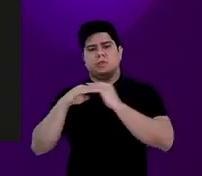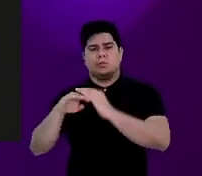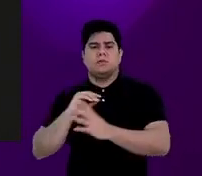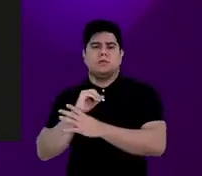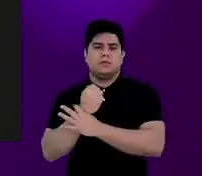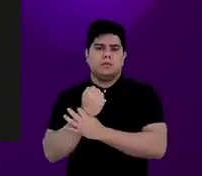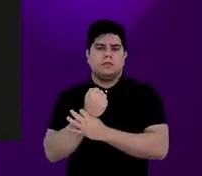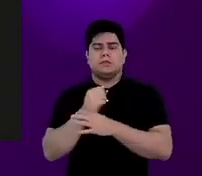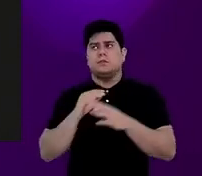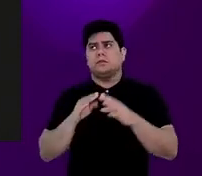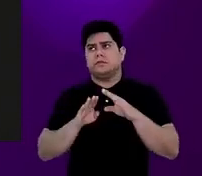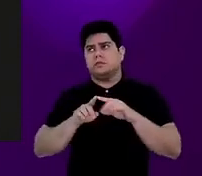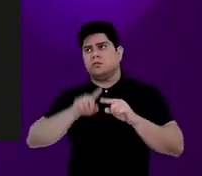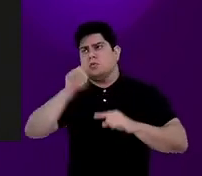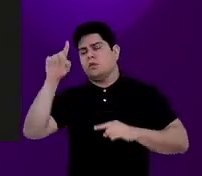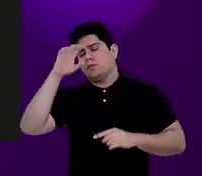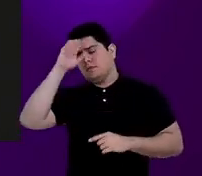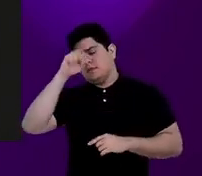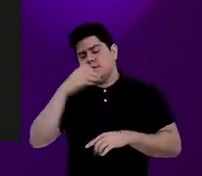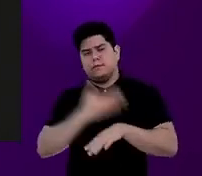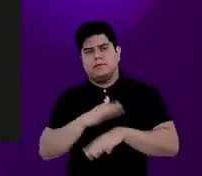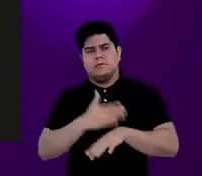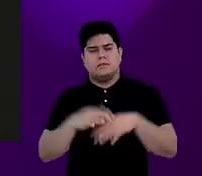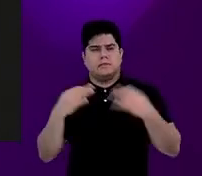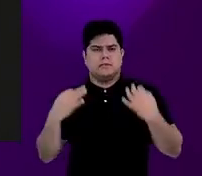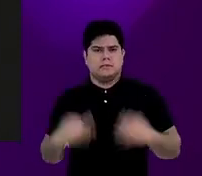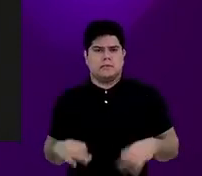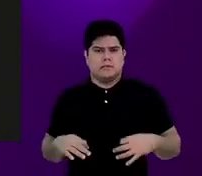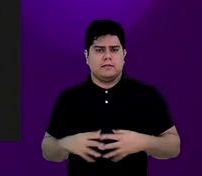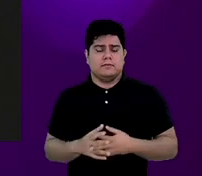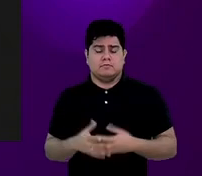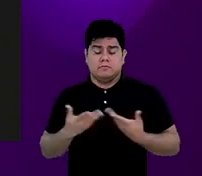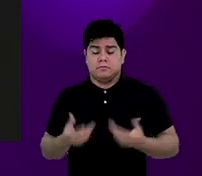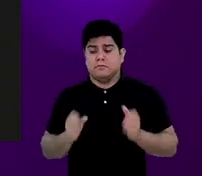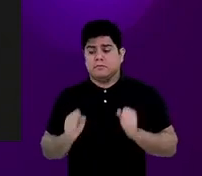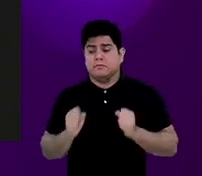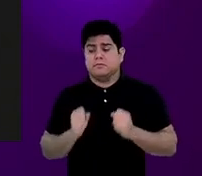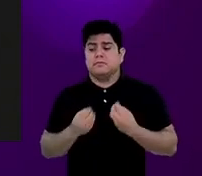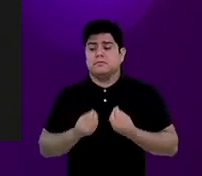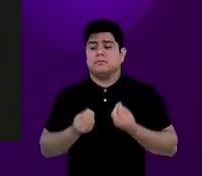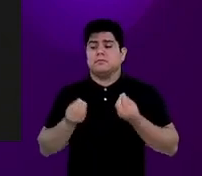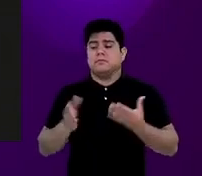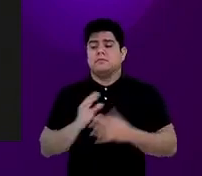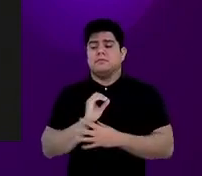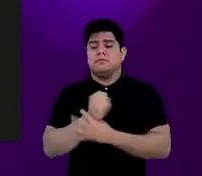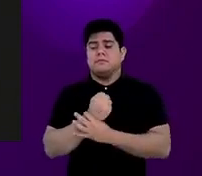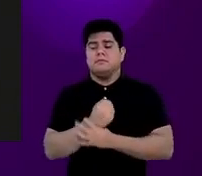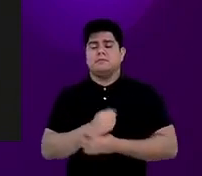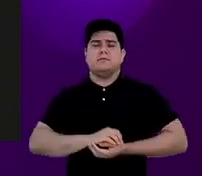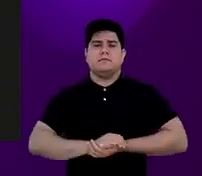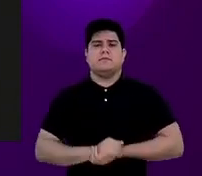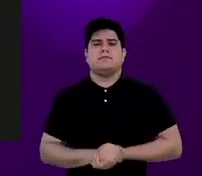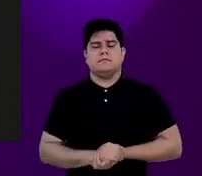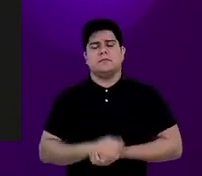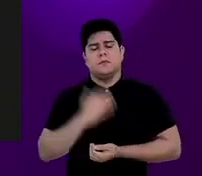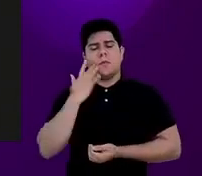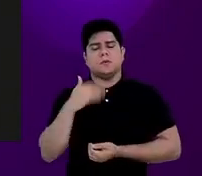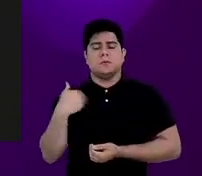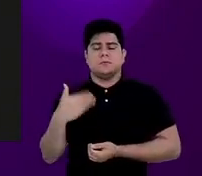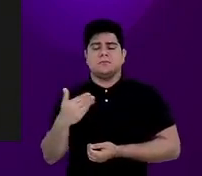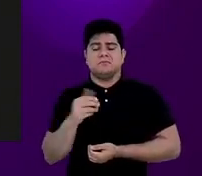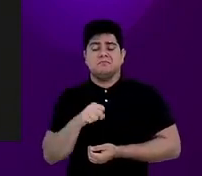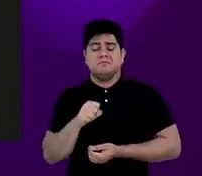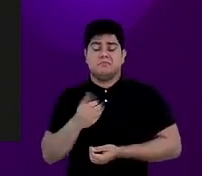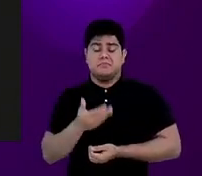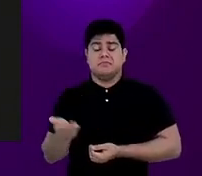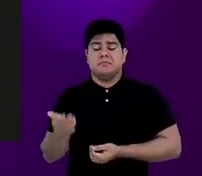curva de aprendizado, treinamento adequado, centros que possam me oferecer segurança para isso. Eu acho que é por aí, acho que